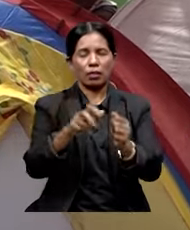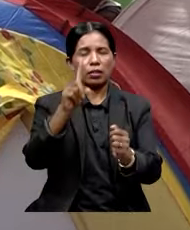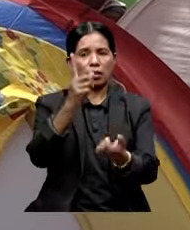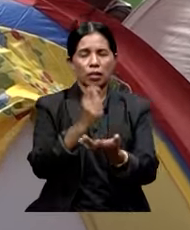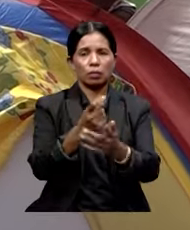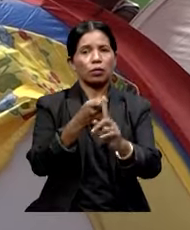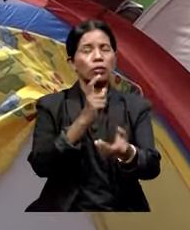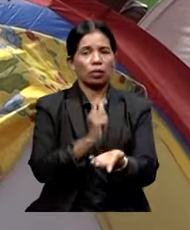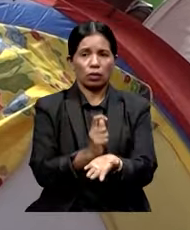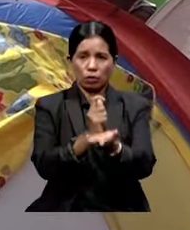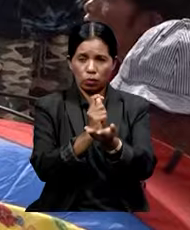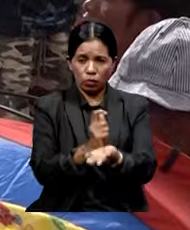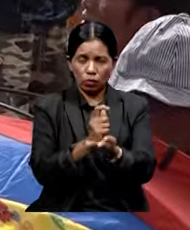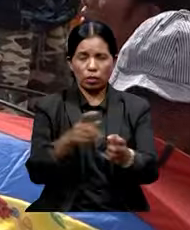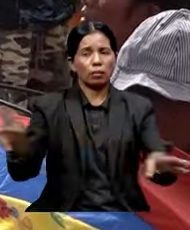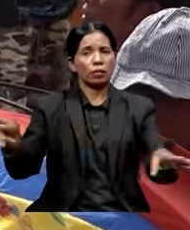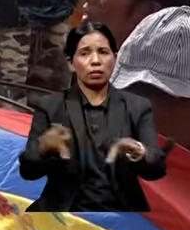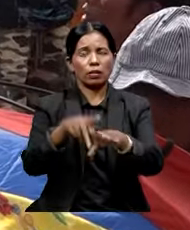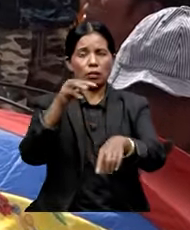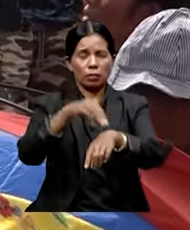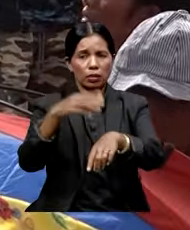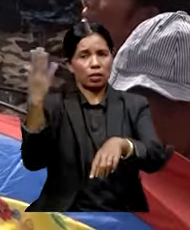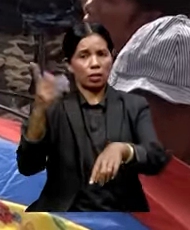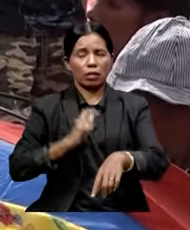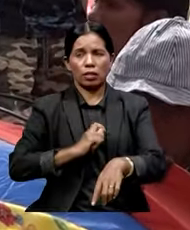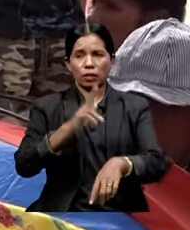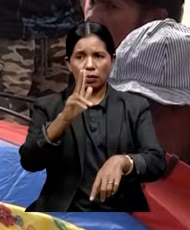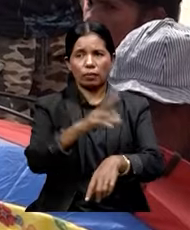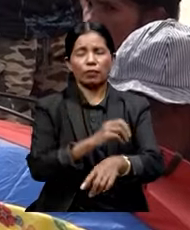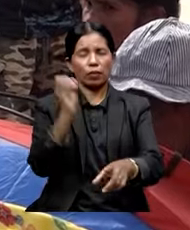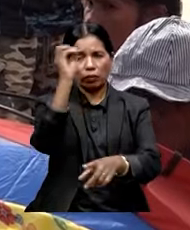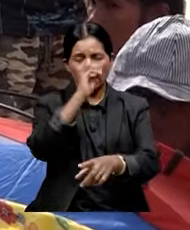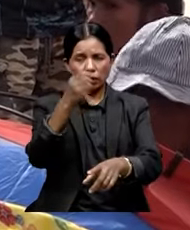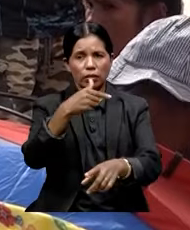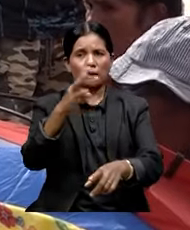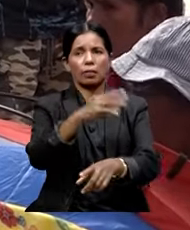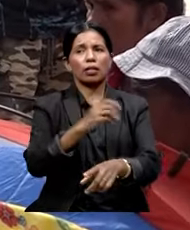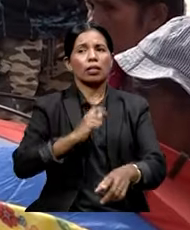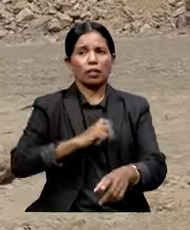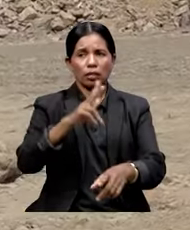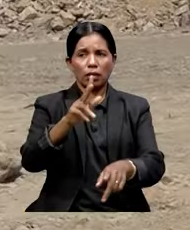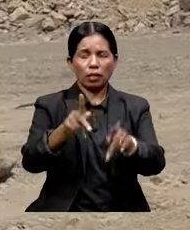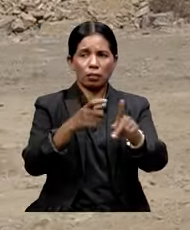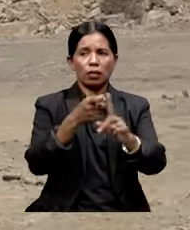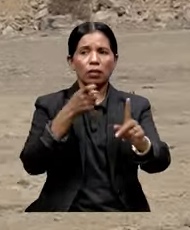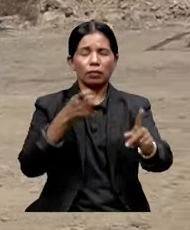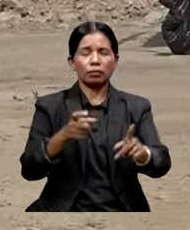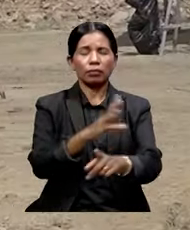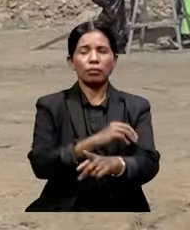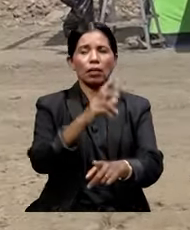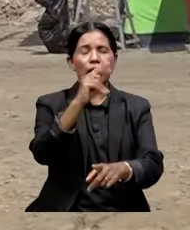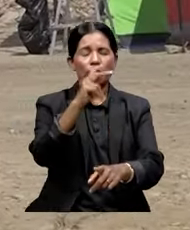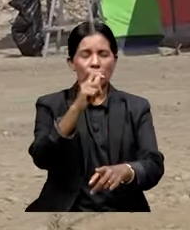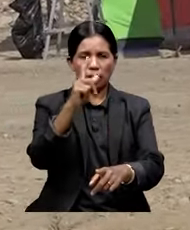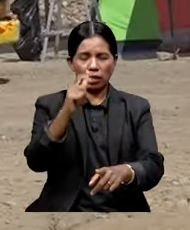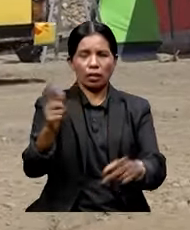husia tauru nebe makse partisipa misa iha tas tolu alen dene tu irop sora saung jemen iha tas tolu peregrino husi Nusa Tenggara Timur ka